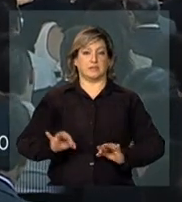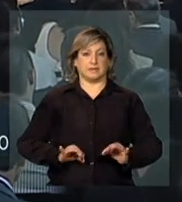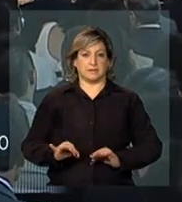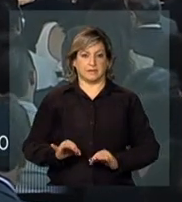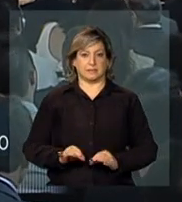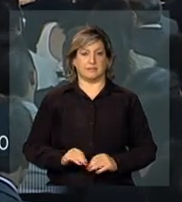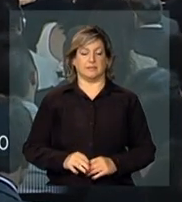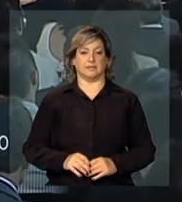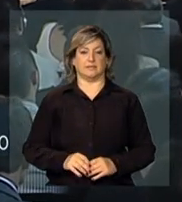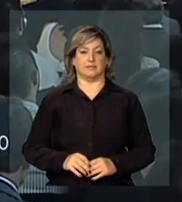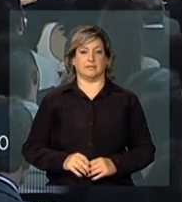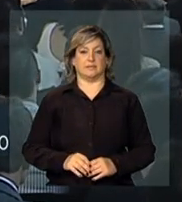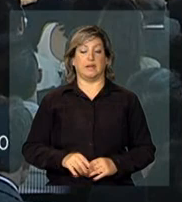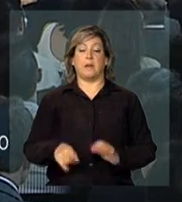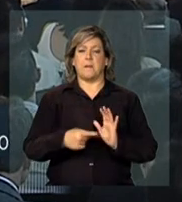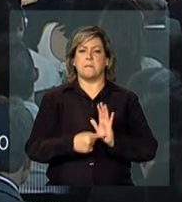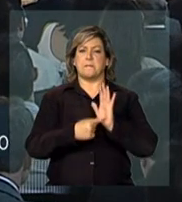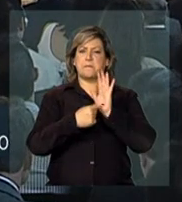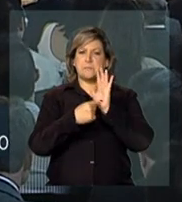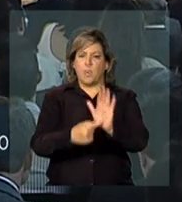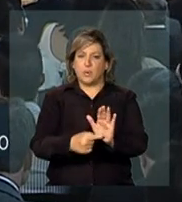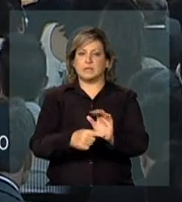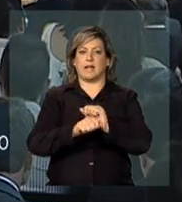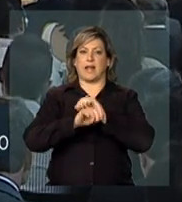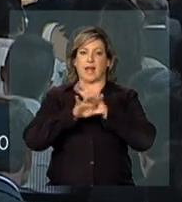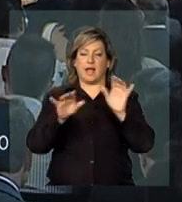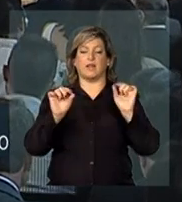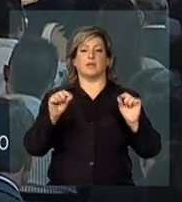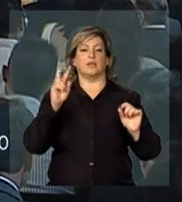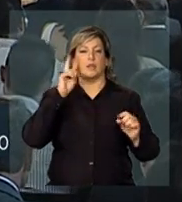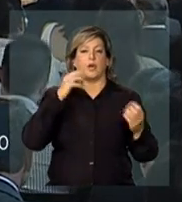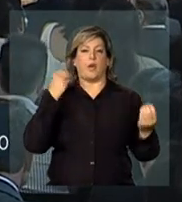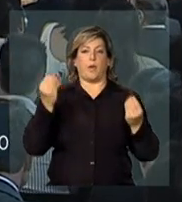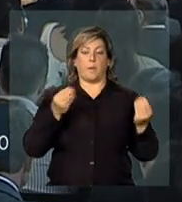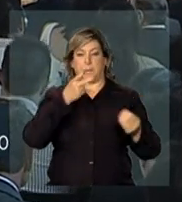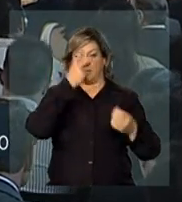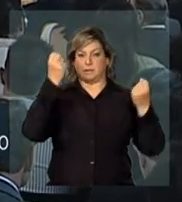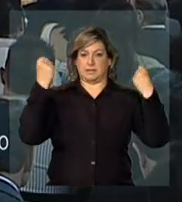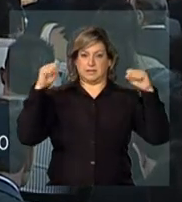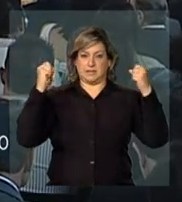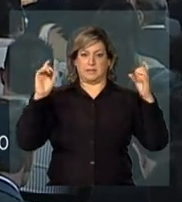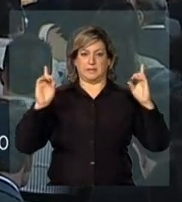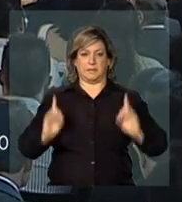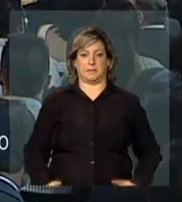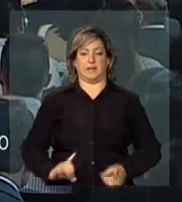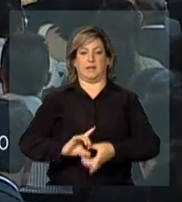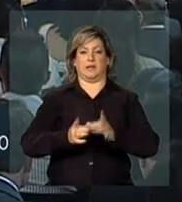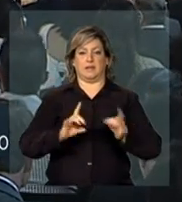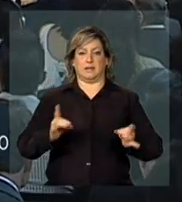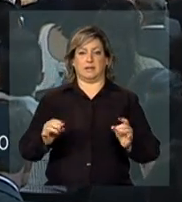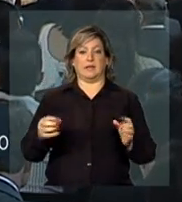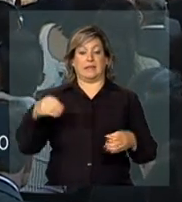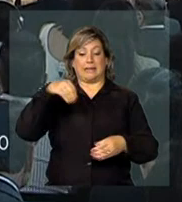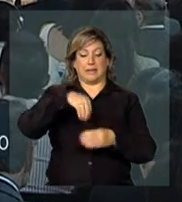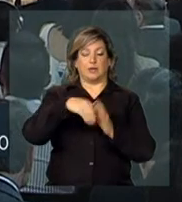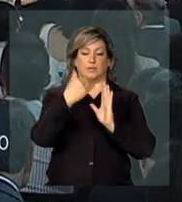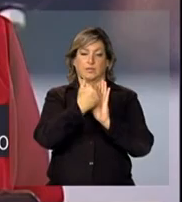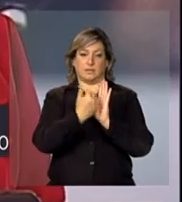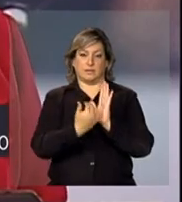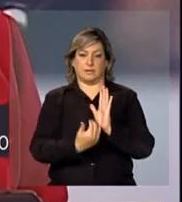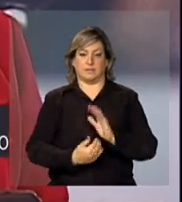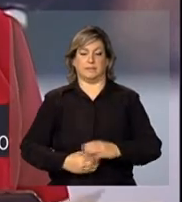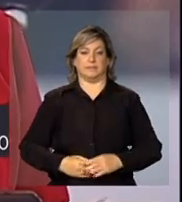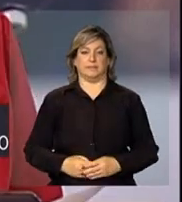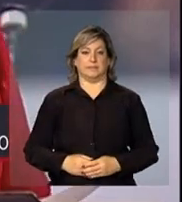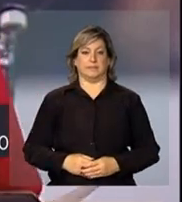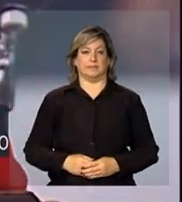que enfatiza os atletas Paraolímpicos dentro do da nossa agenda